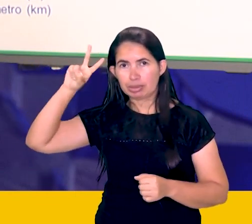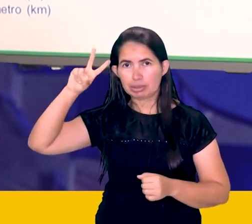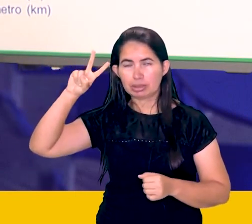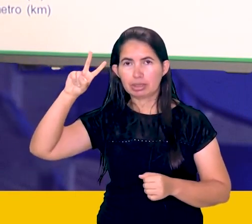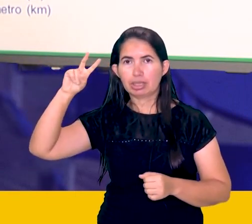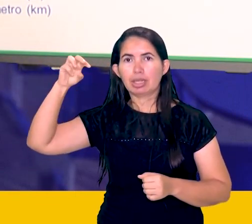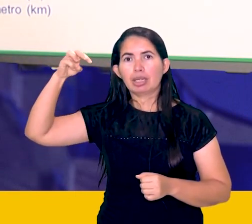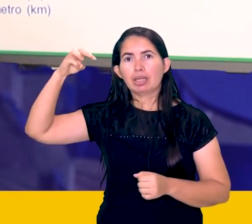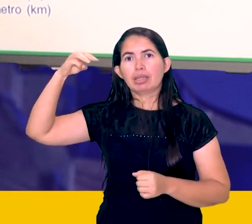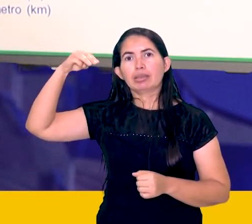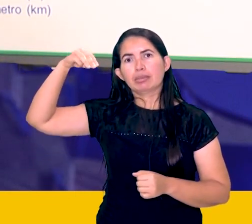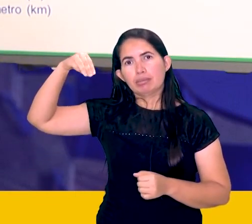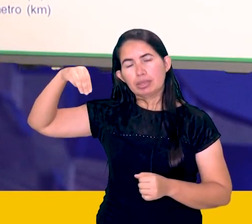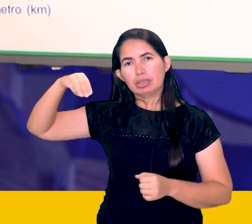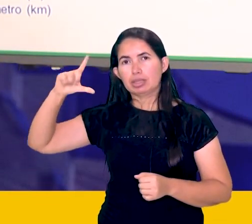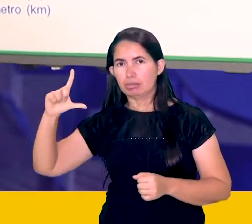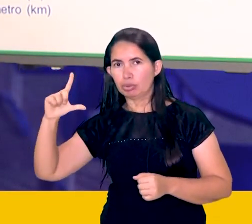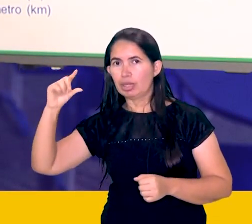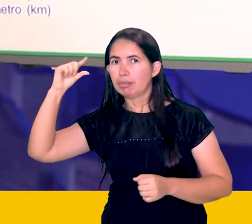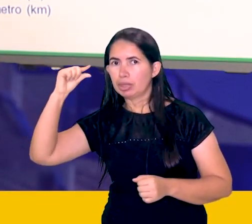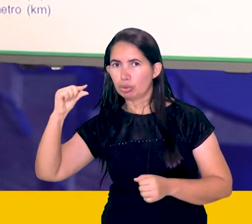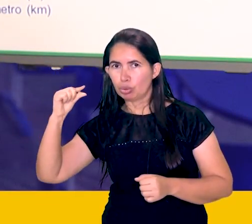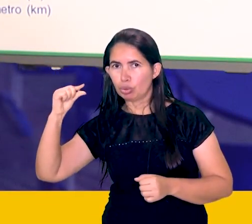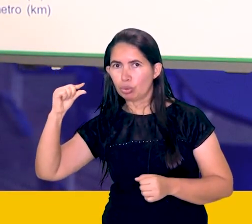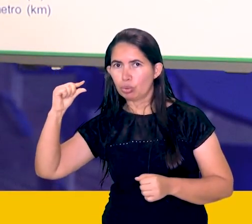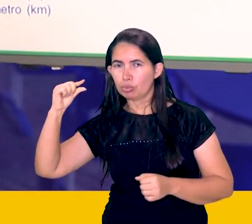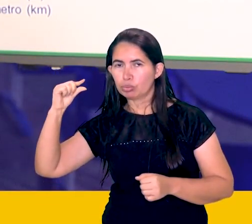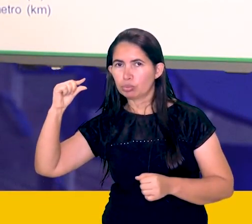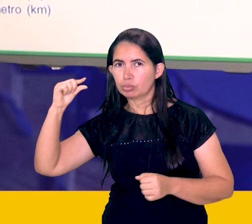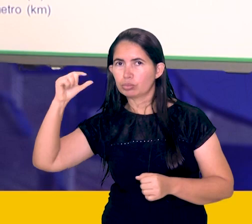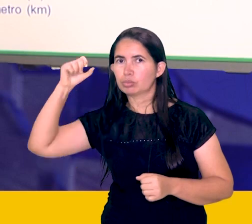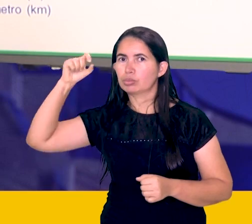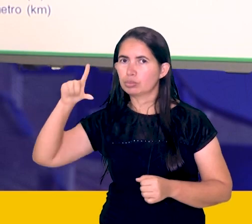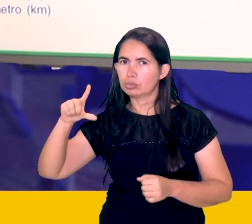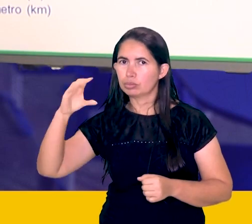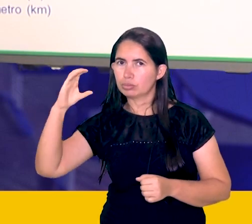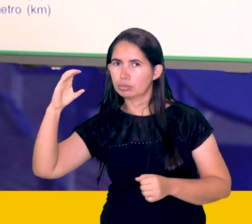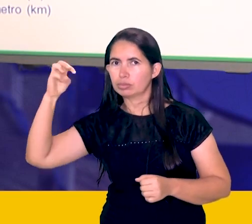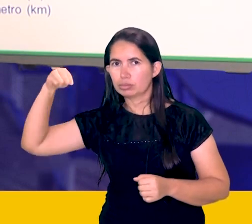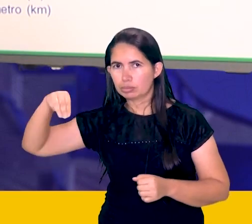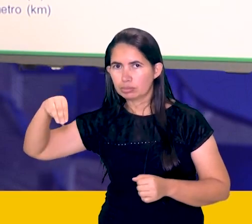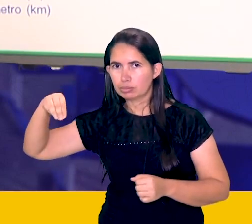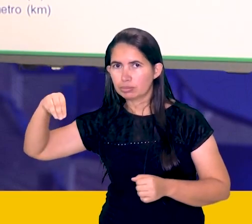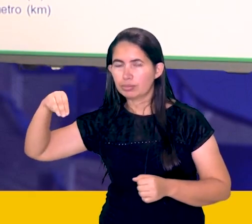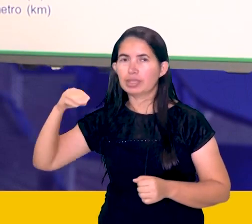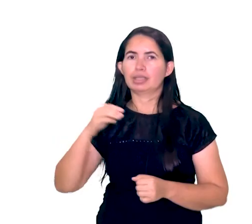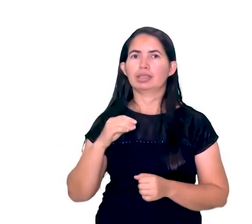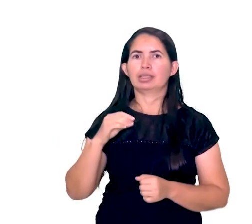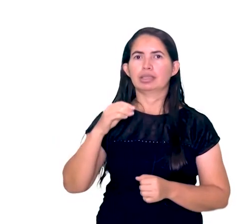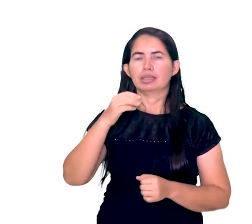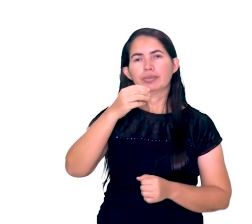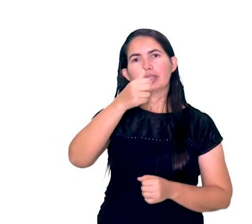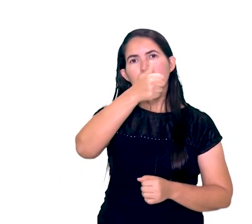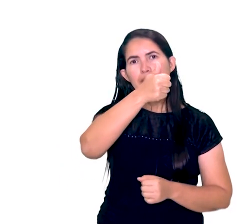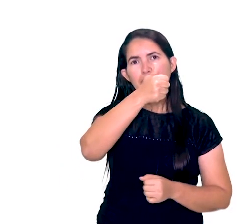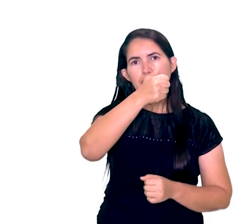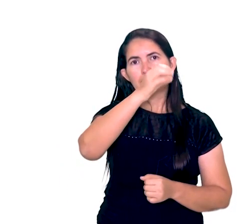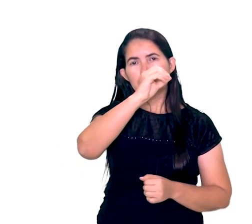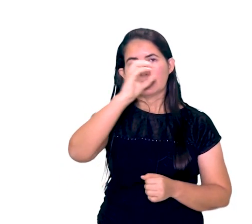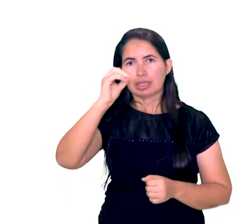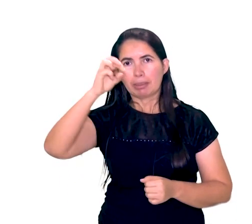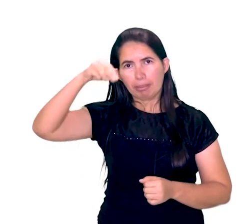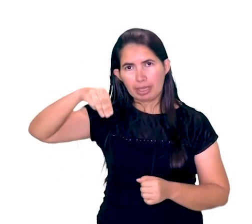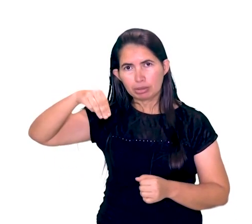que milímetro é menor do que centímetro, certo? 100